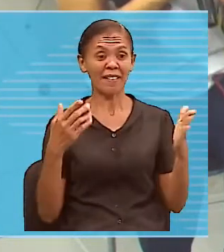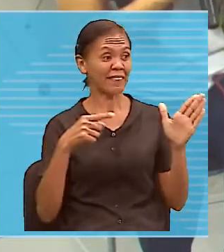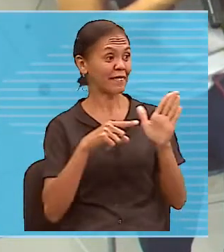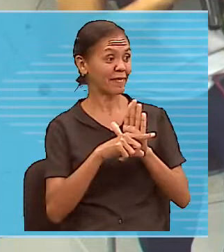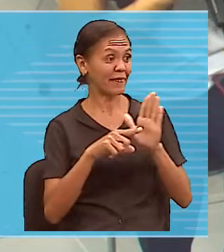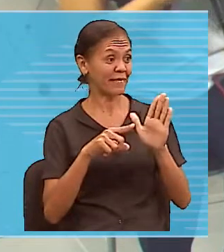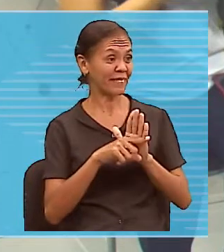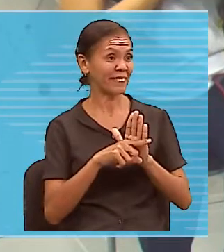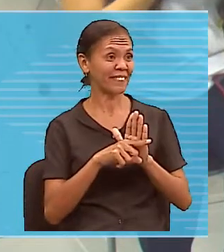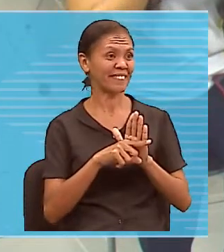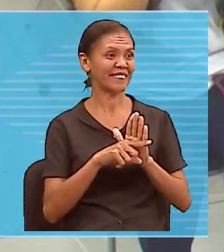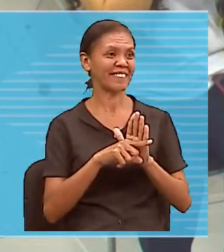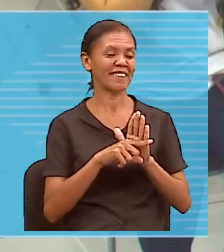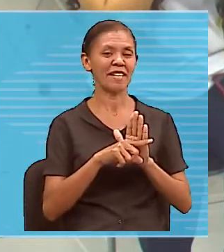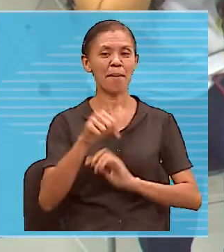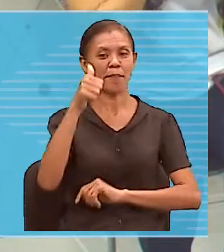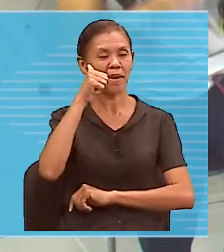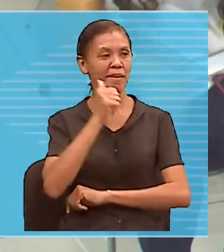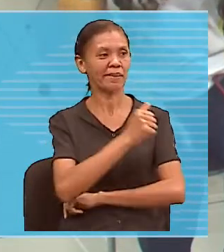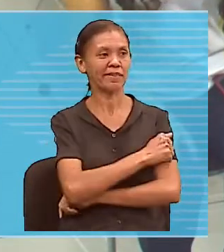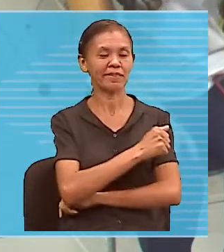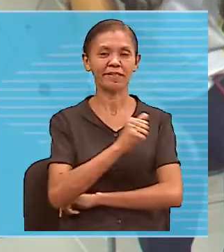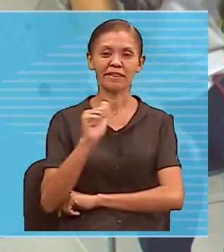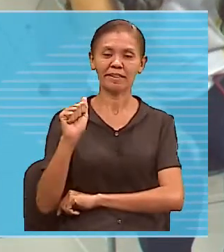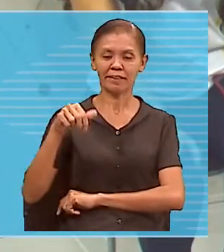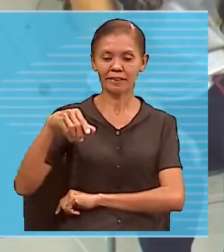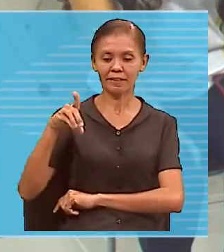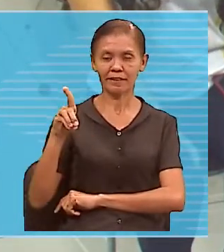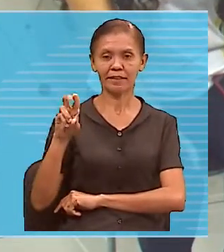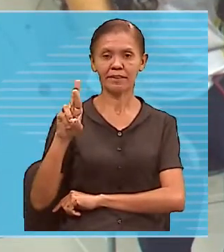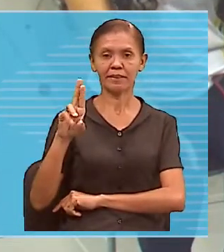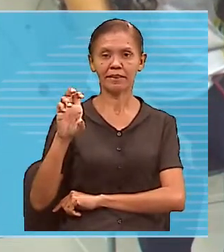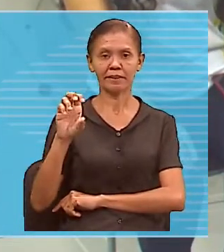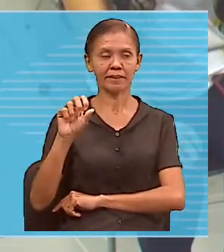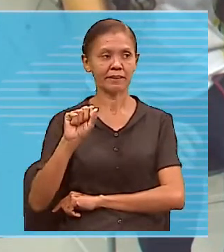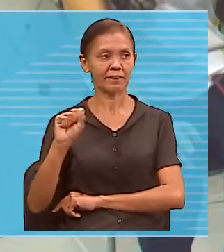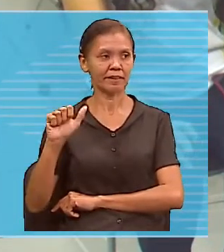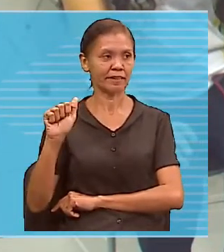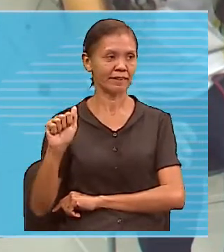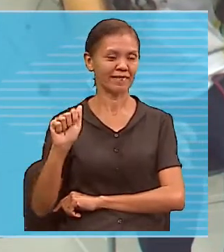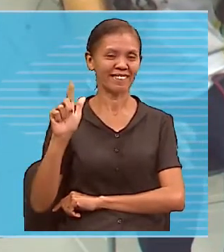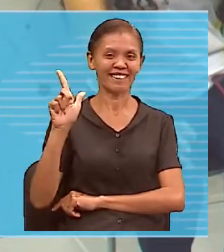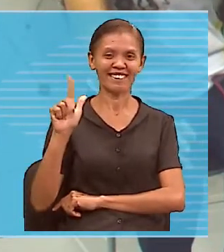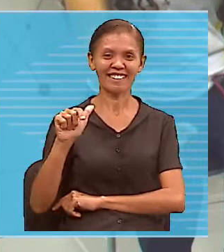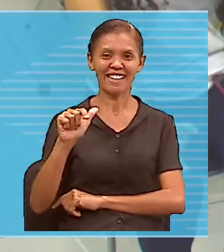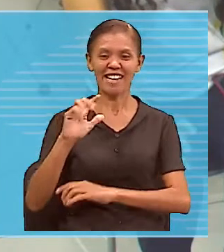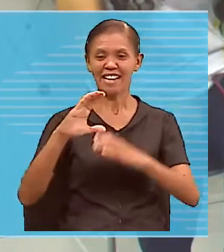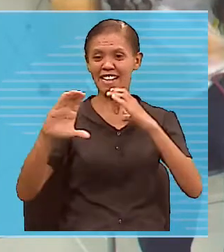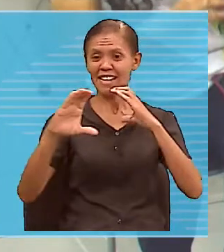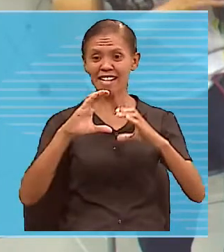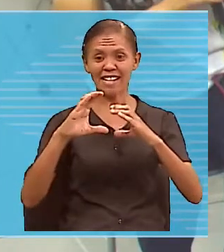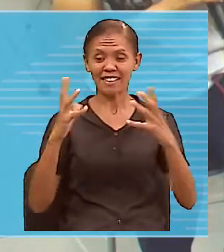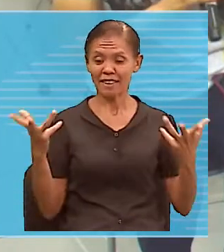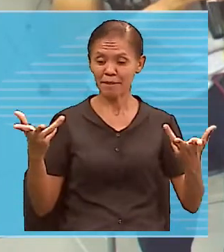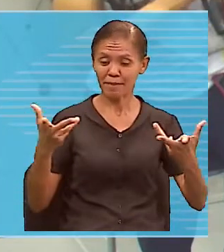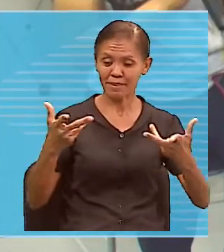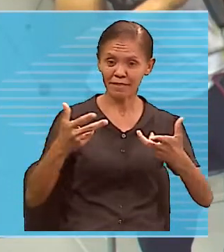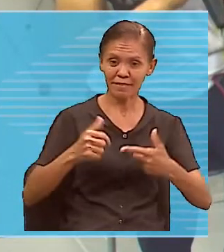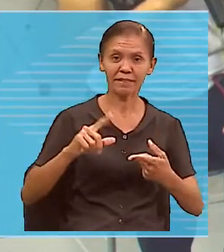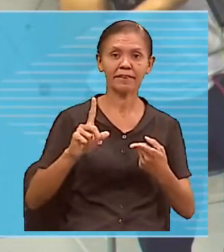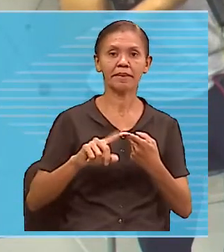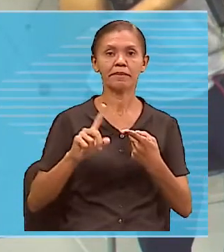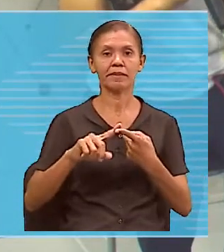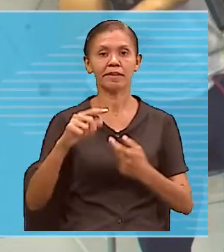também para a Andressa, Andressa Eduarda, que além de ser uma excelente cantora, como se mostrou aqui, também é